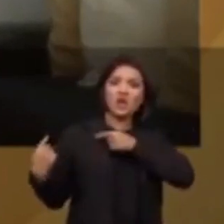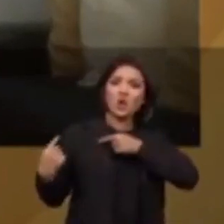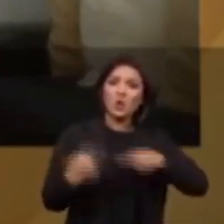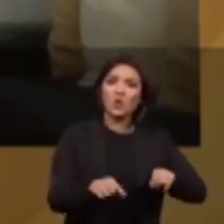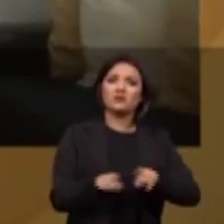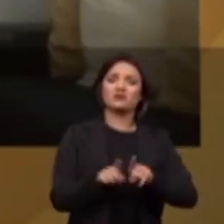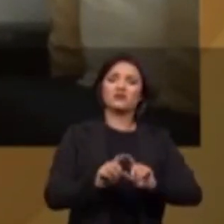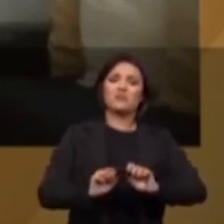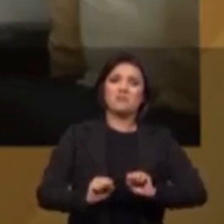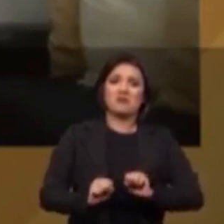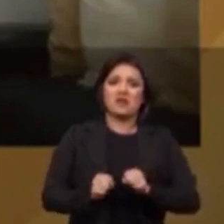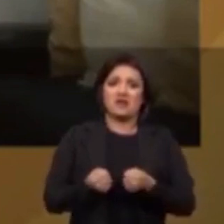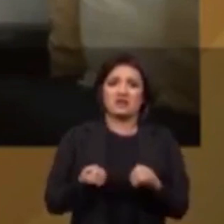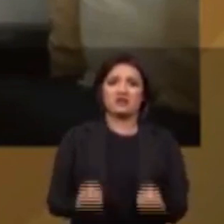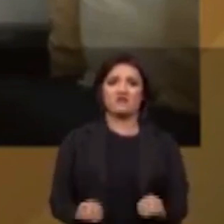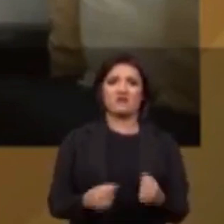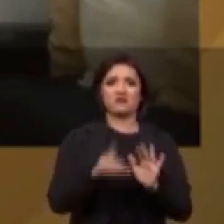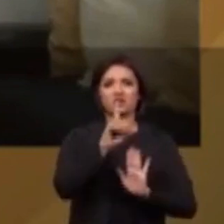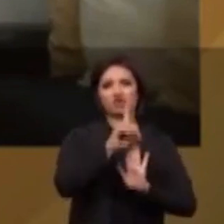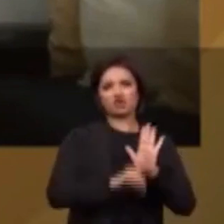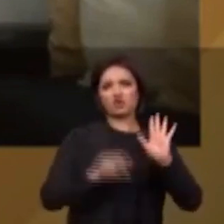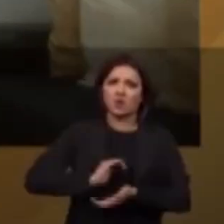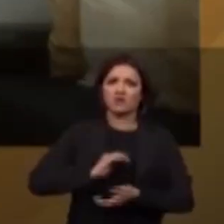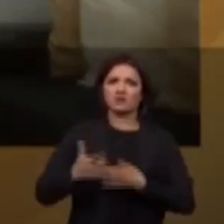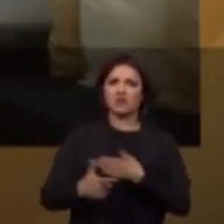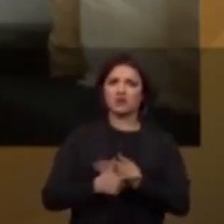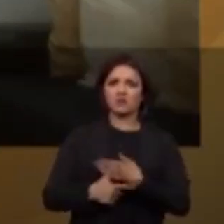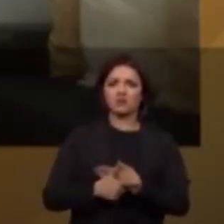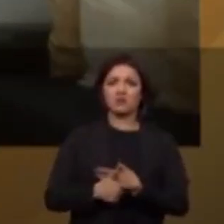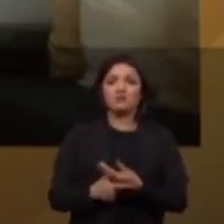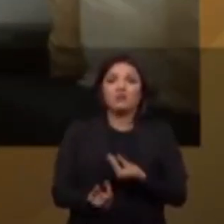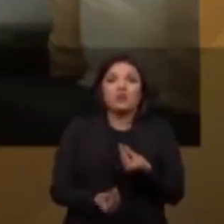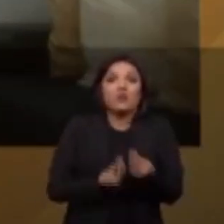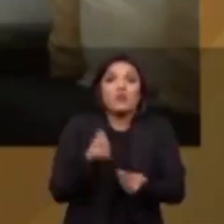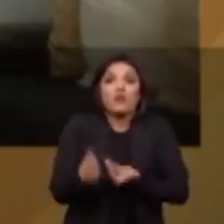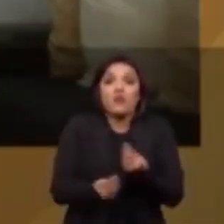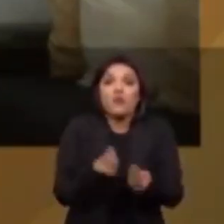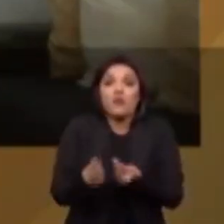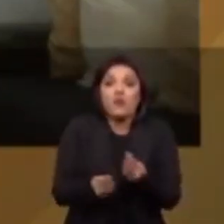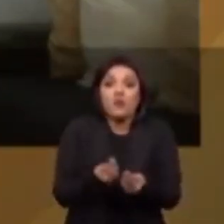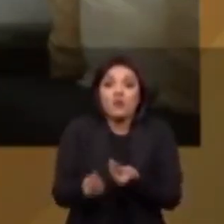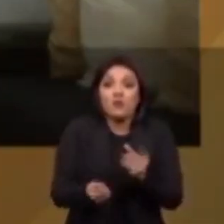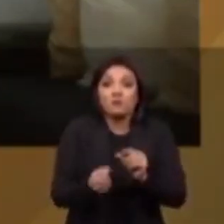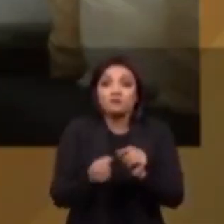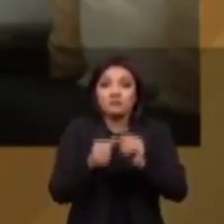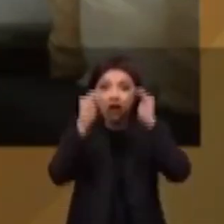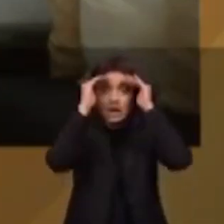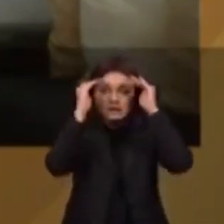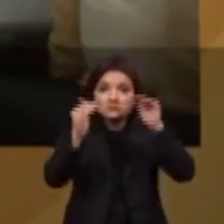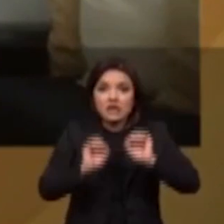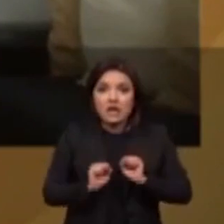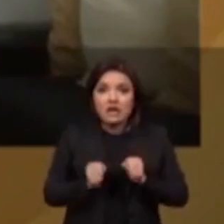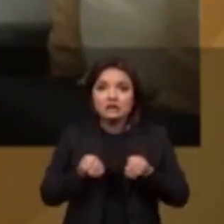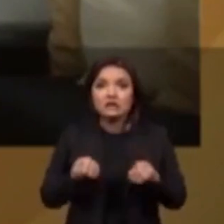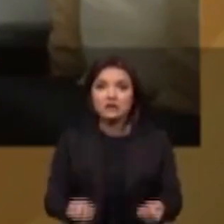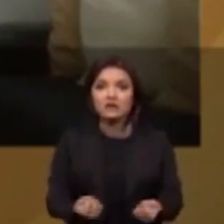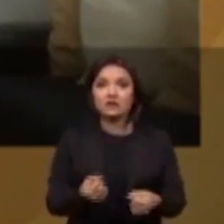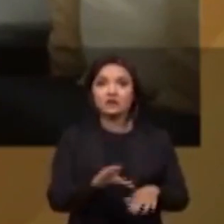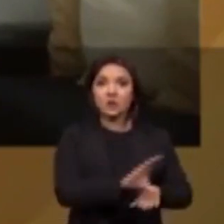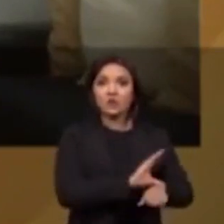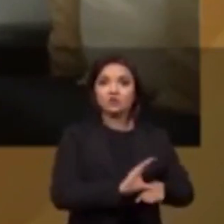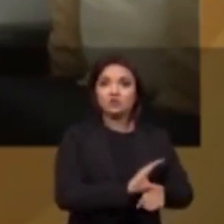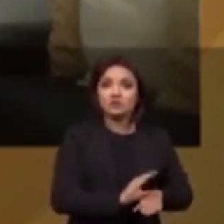defesa intransigente dos direitos humanos fundamentais. Como fazer valer a defesa intransigente da Constituição,